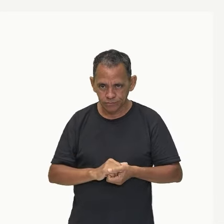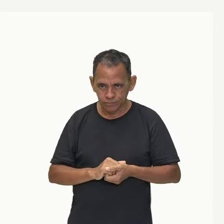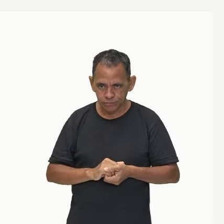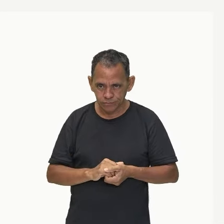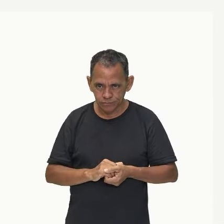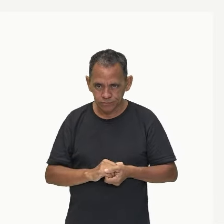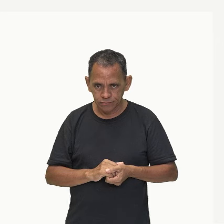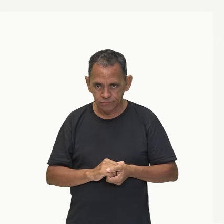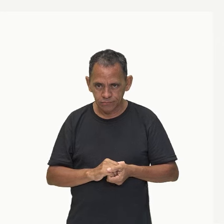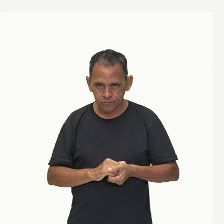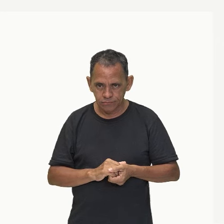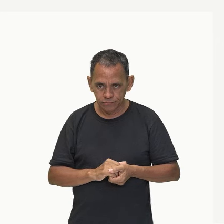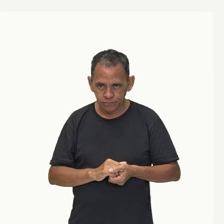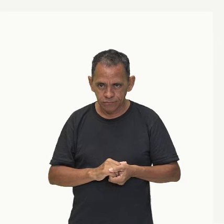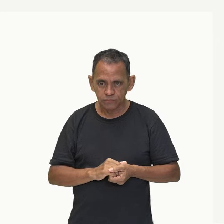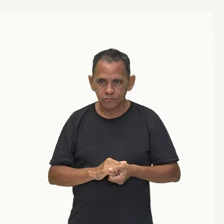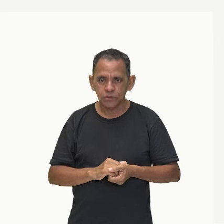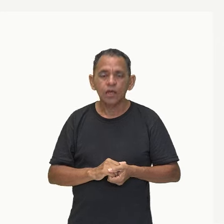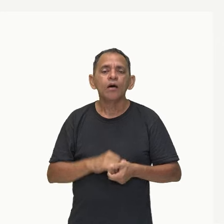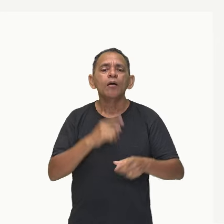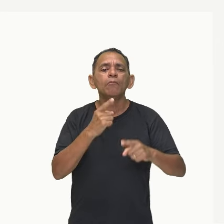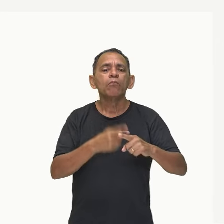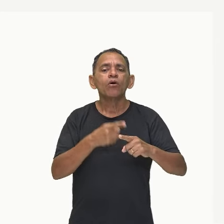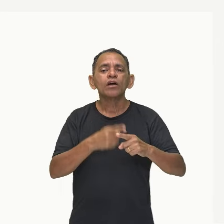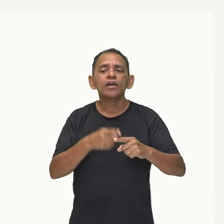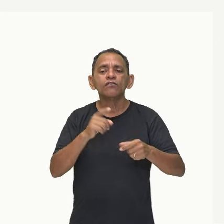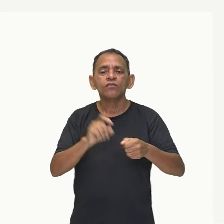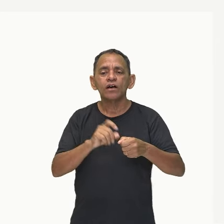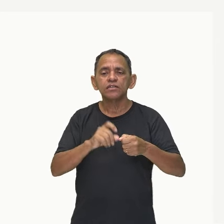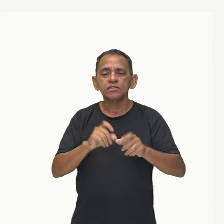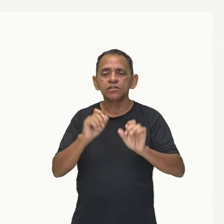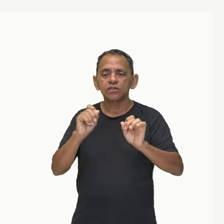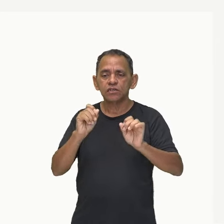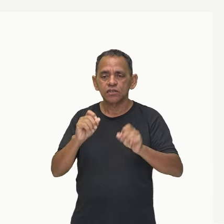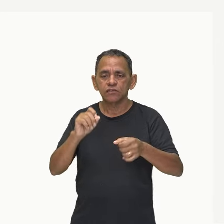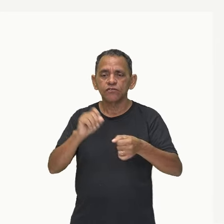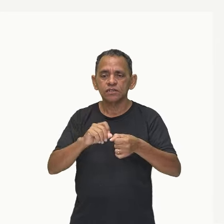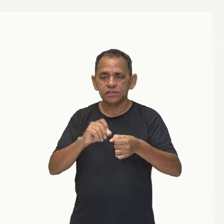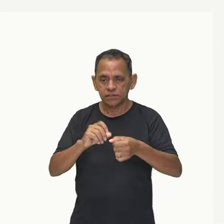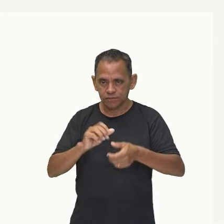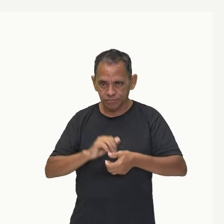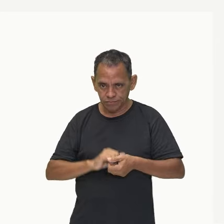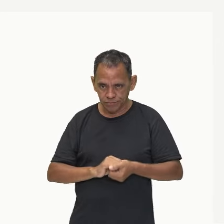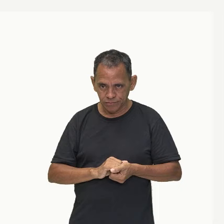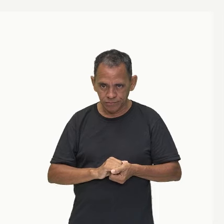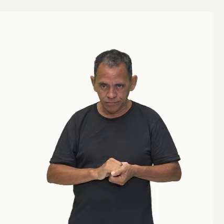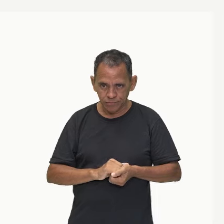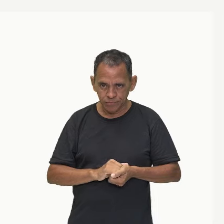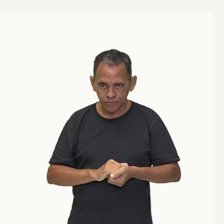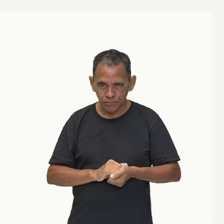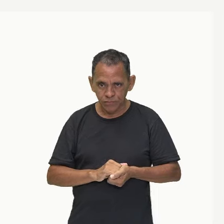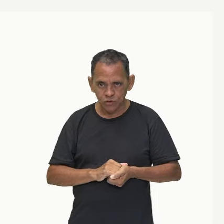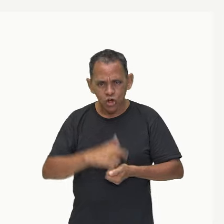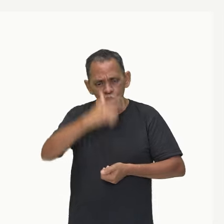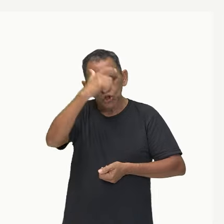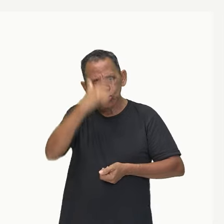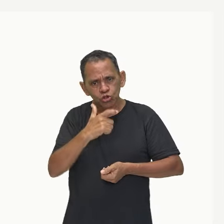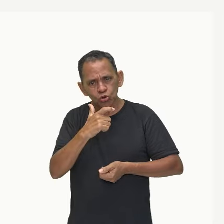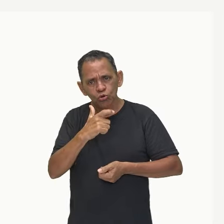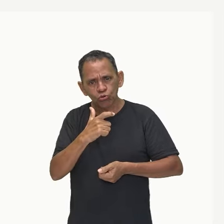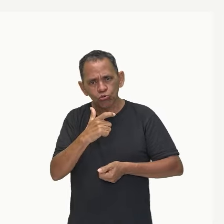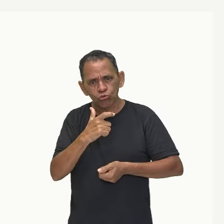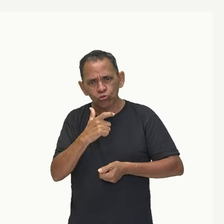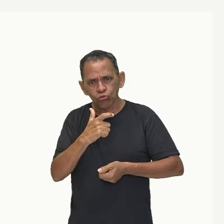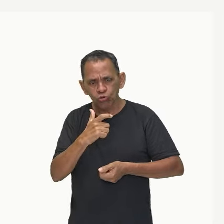o que fazem. Olha só a questão da filosofia aí. Eu estou aonde? Naquele círculo maior?